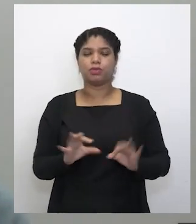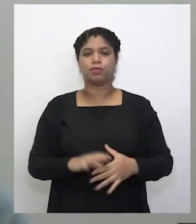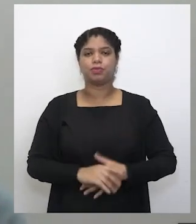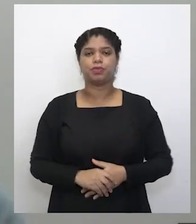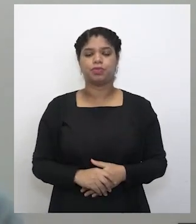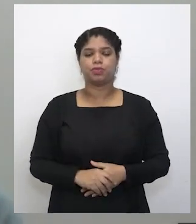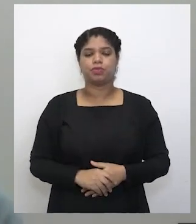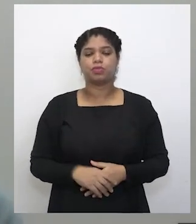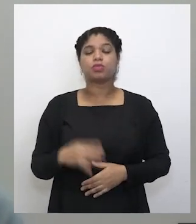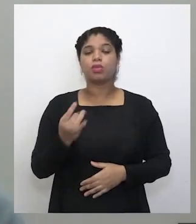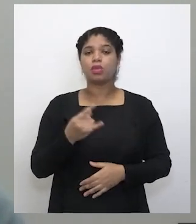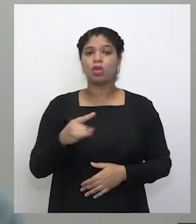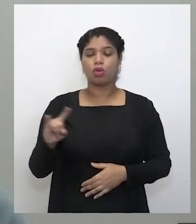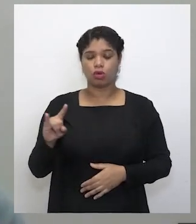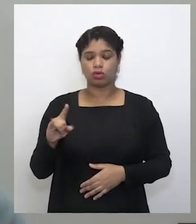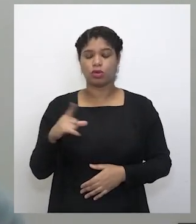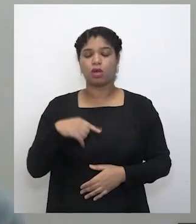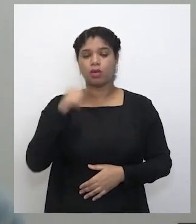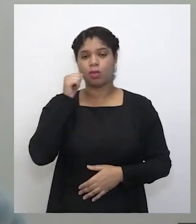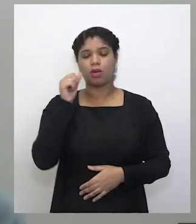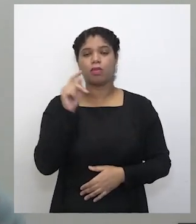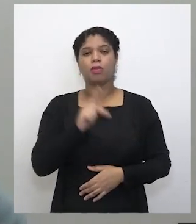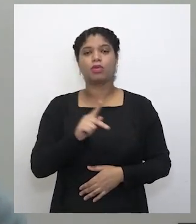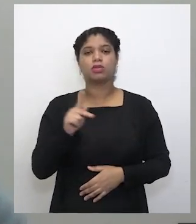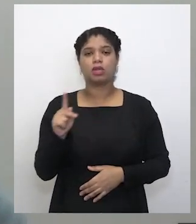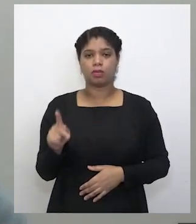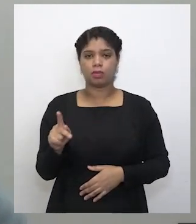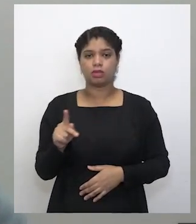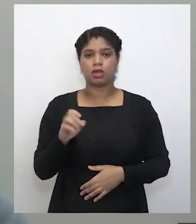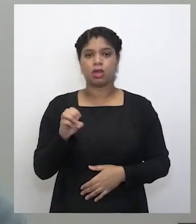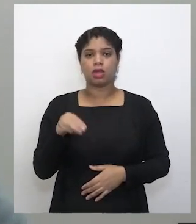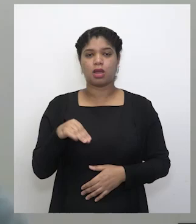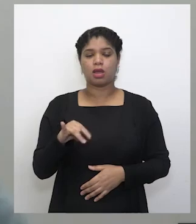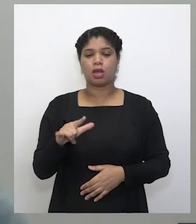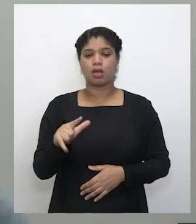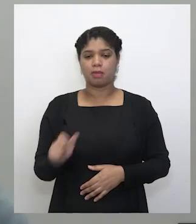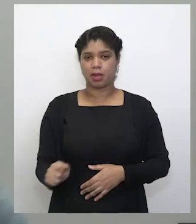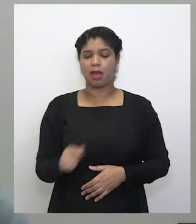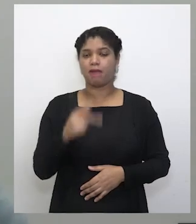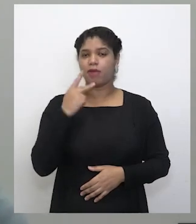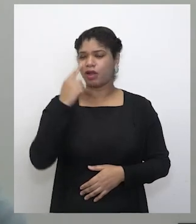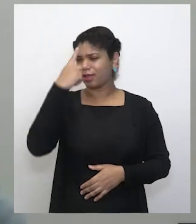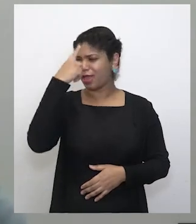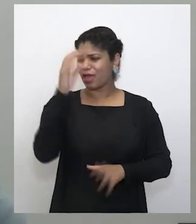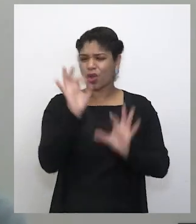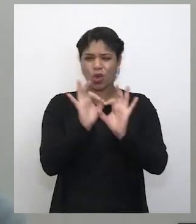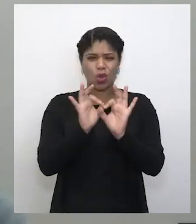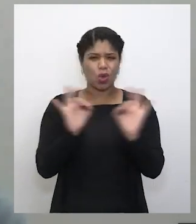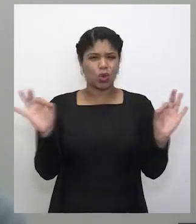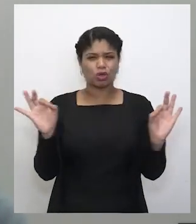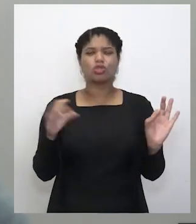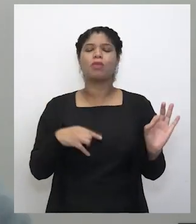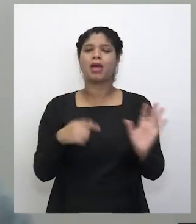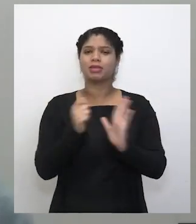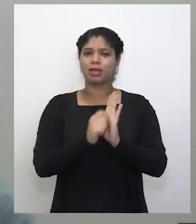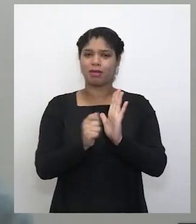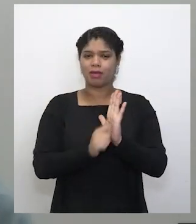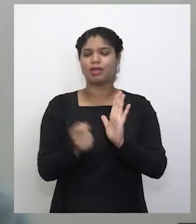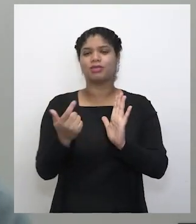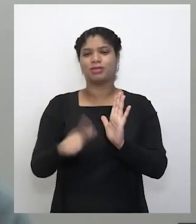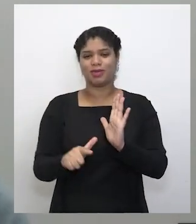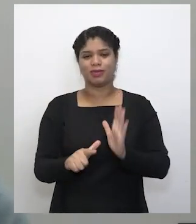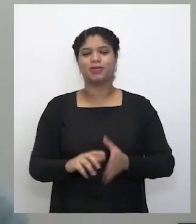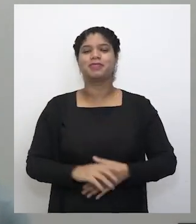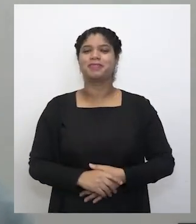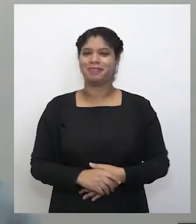E a última aqui, que acho que a professora Emília comentou, ótima ideia, né? Essa questão do reescrever. Muito